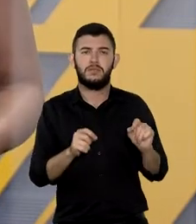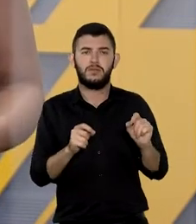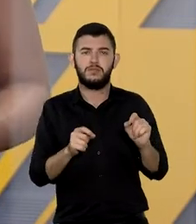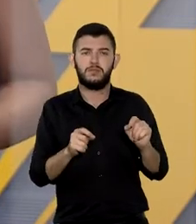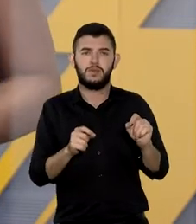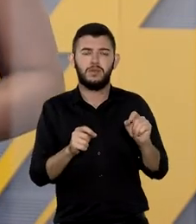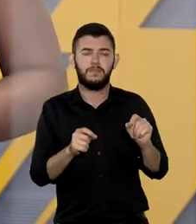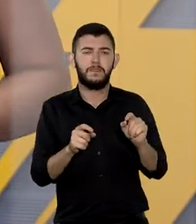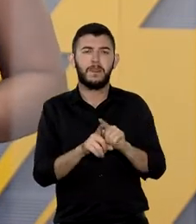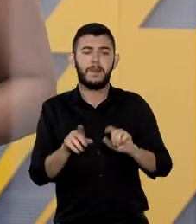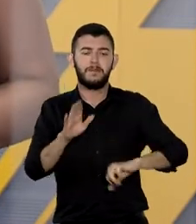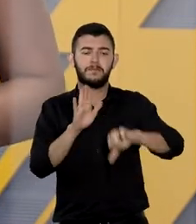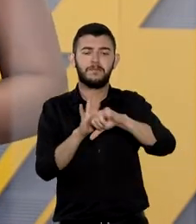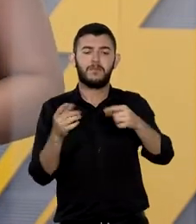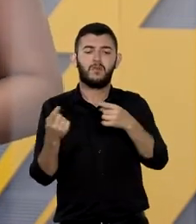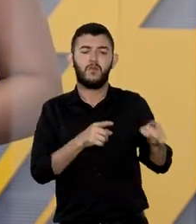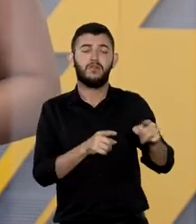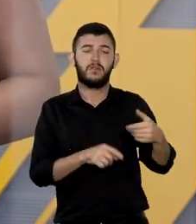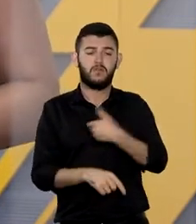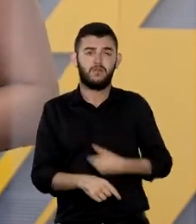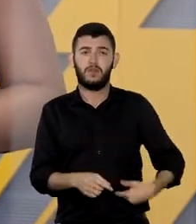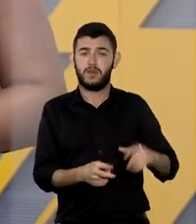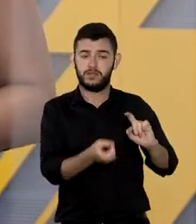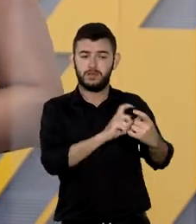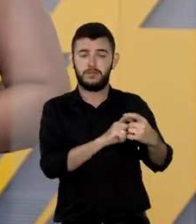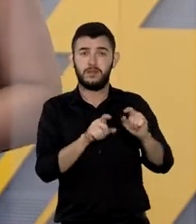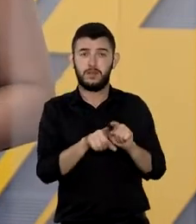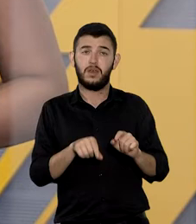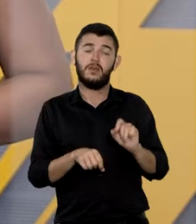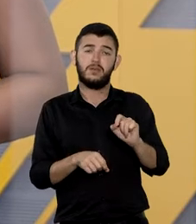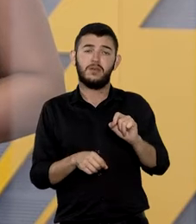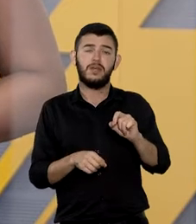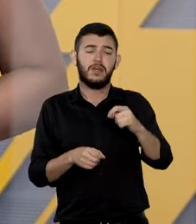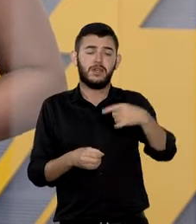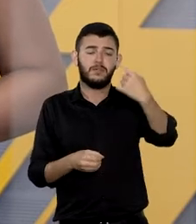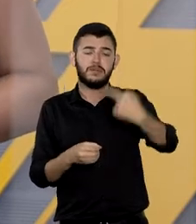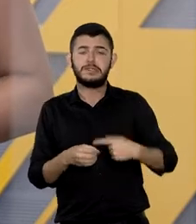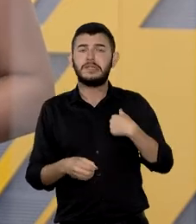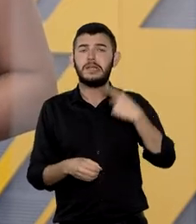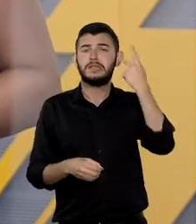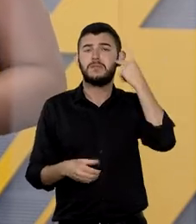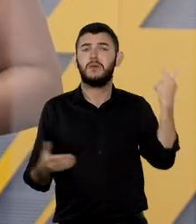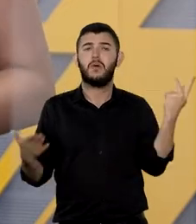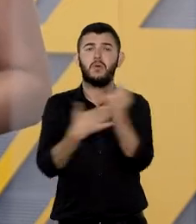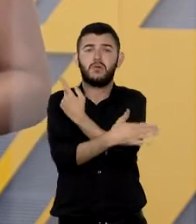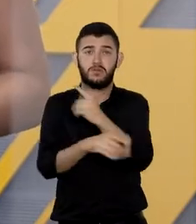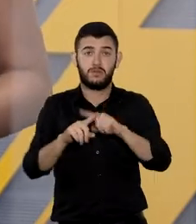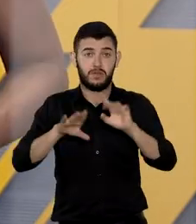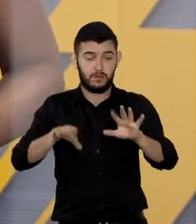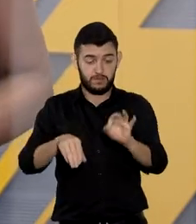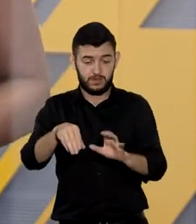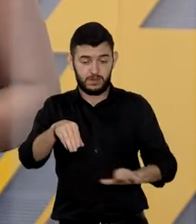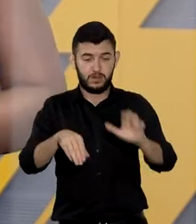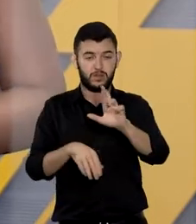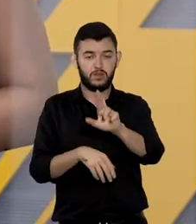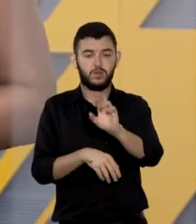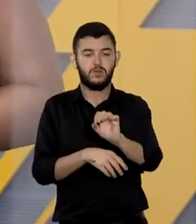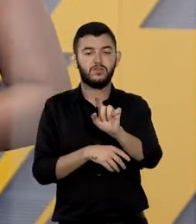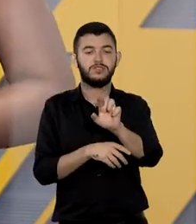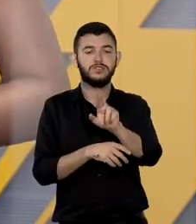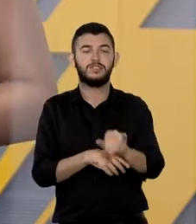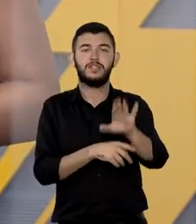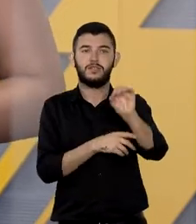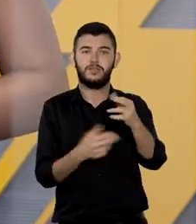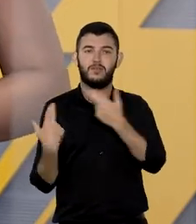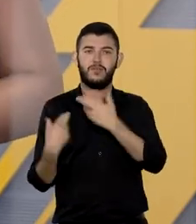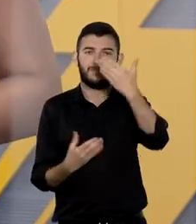em crimes contra a administração pública no município paulista de Ribeirão Preto. Segundo o relator, ministro Rogério